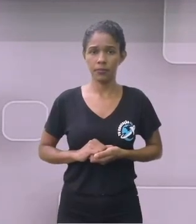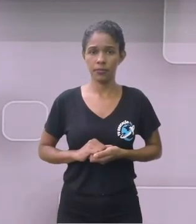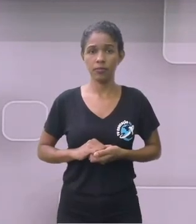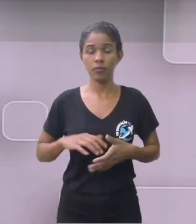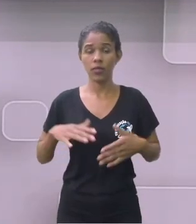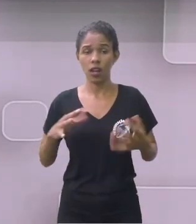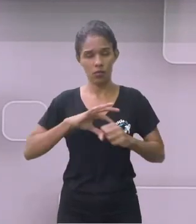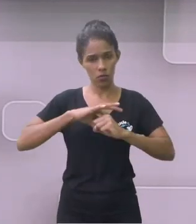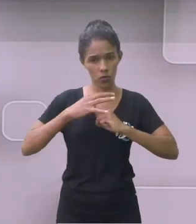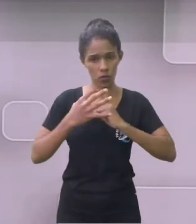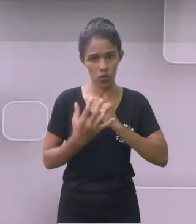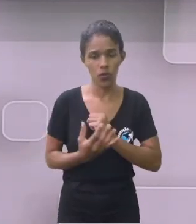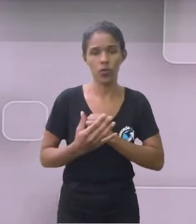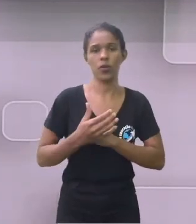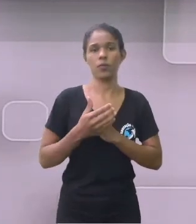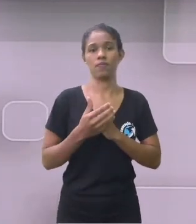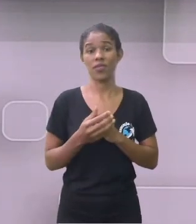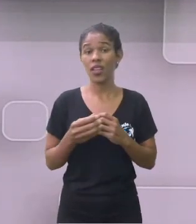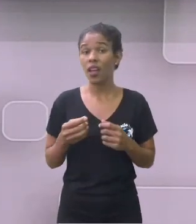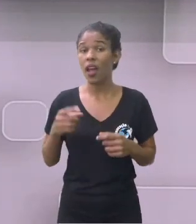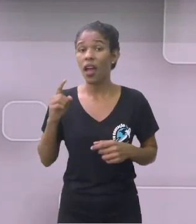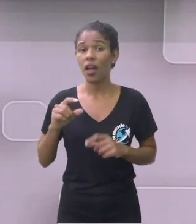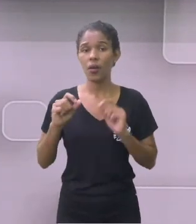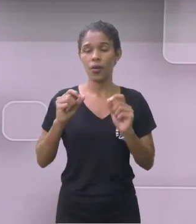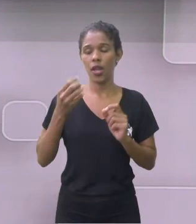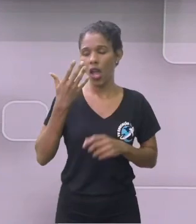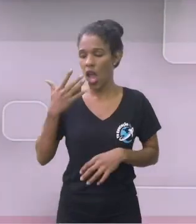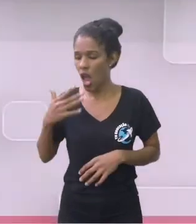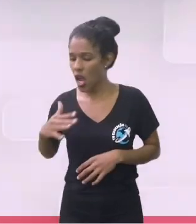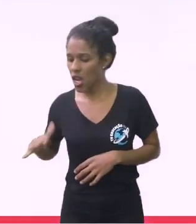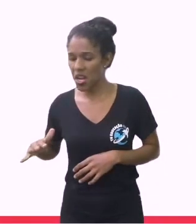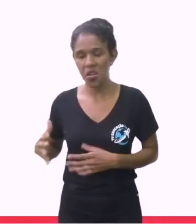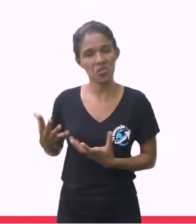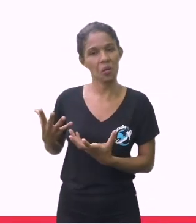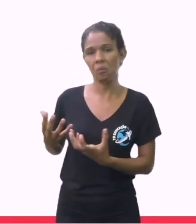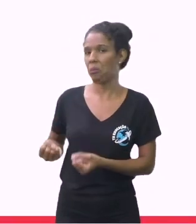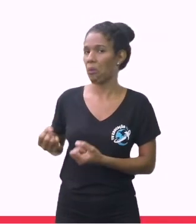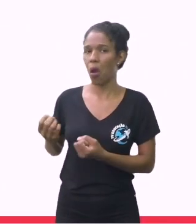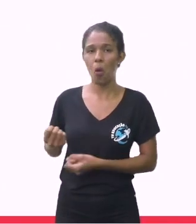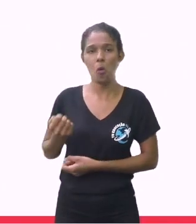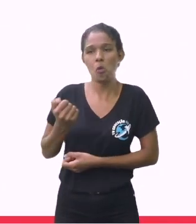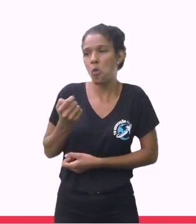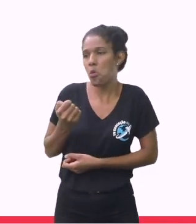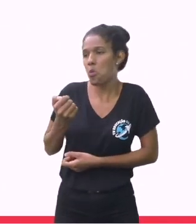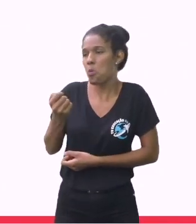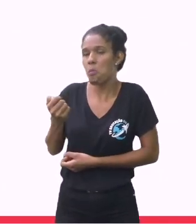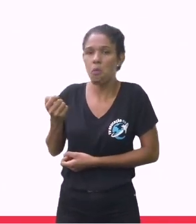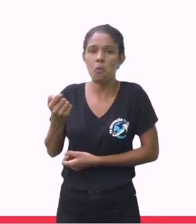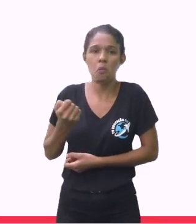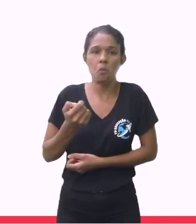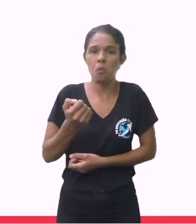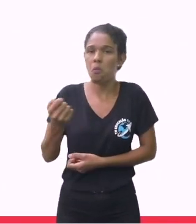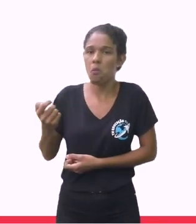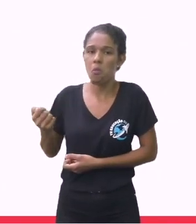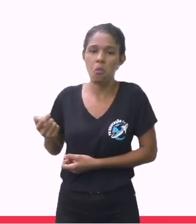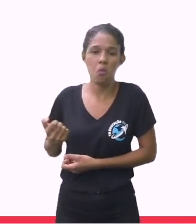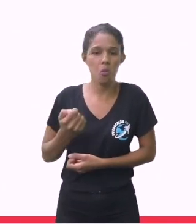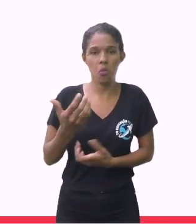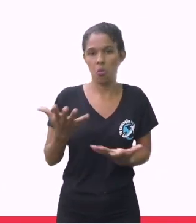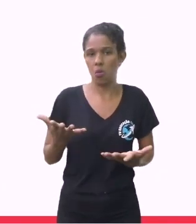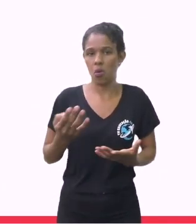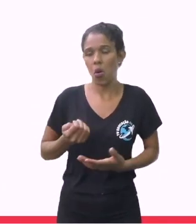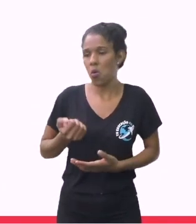A Covid-19 é menos prevalente em crianças, consequentemente, observa-se uma pequena porcentagem dos